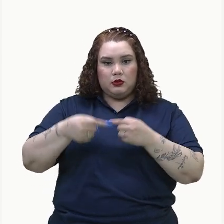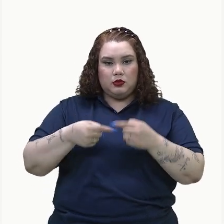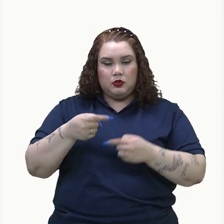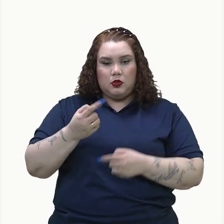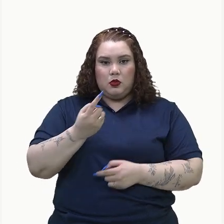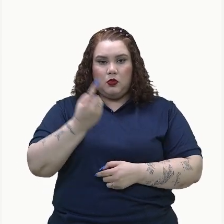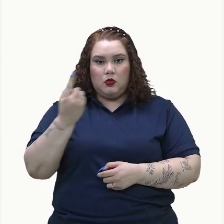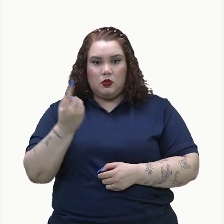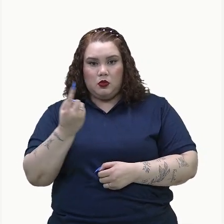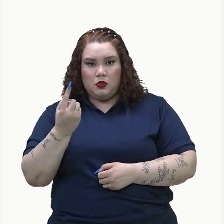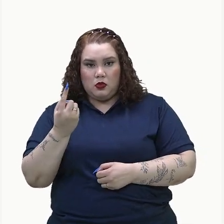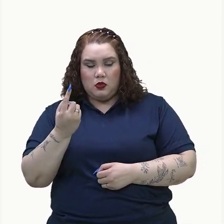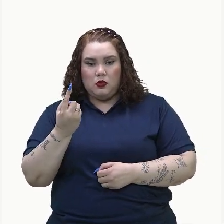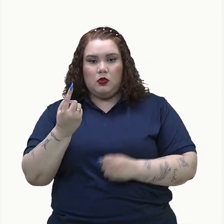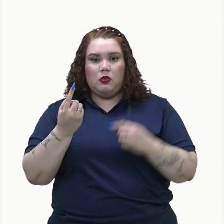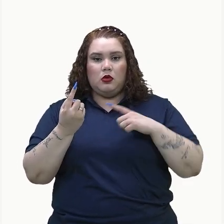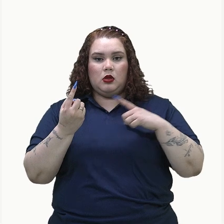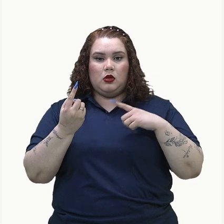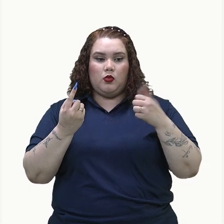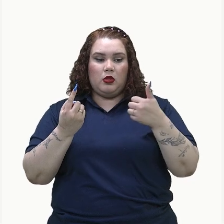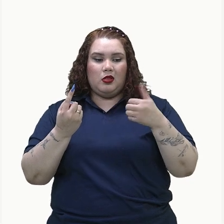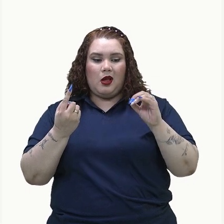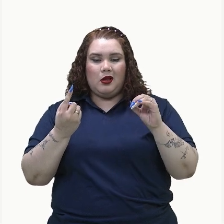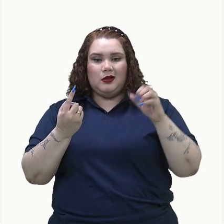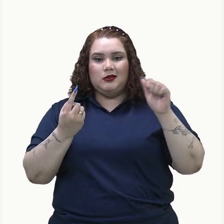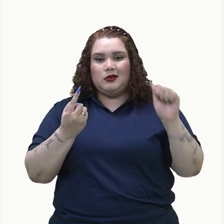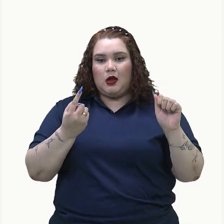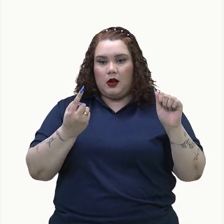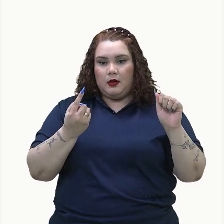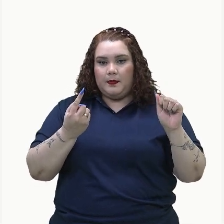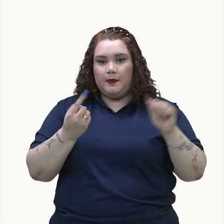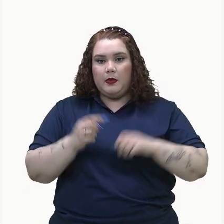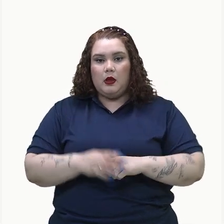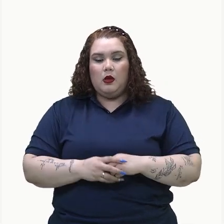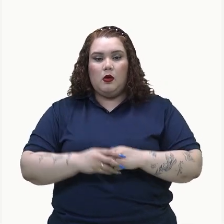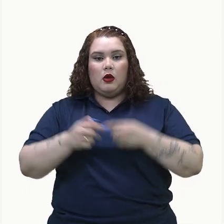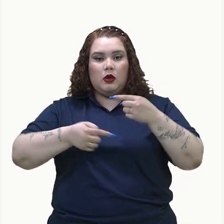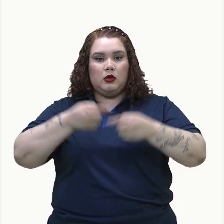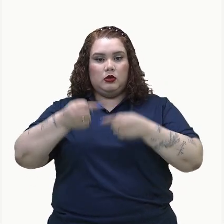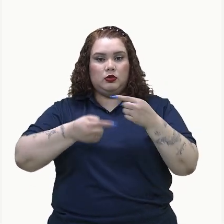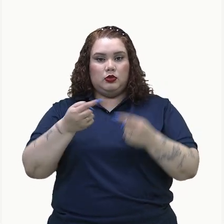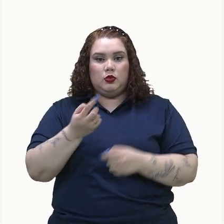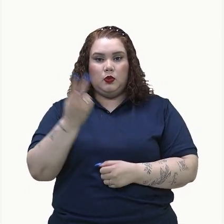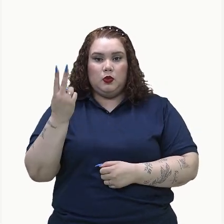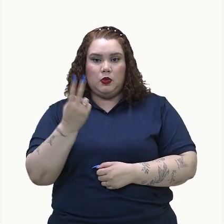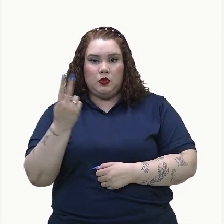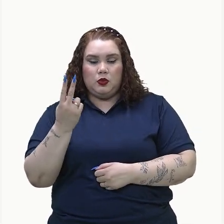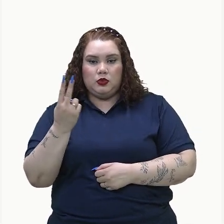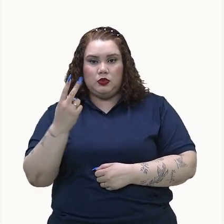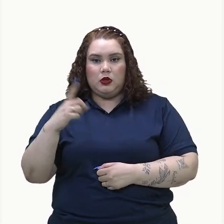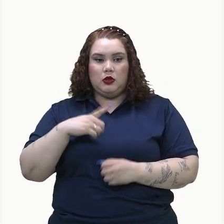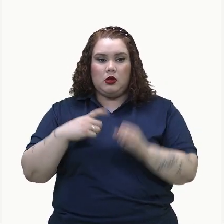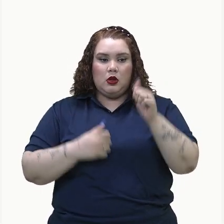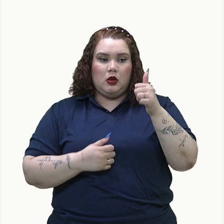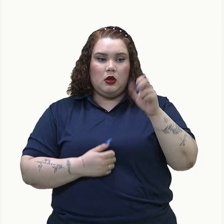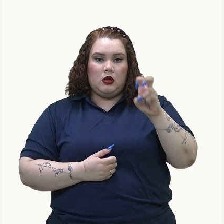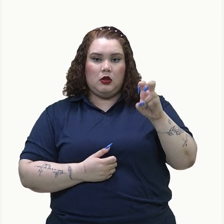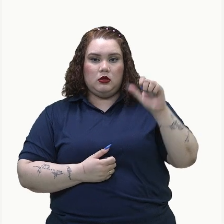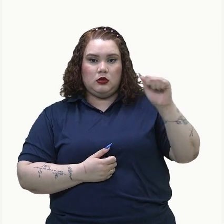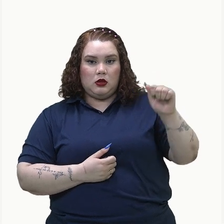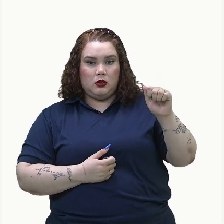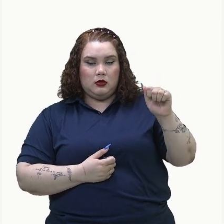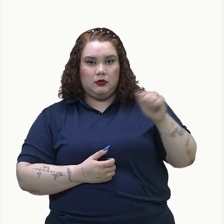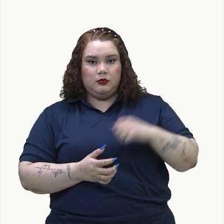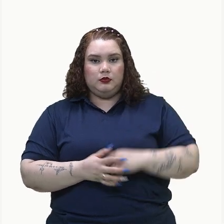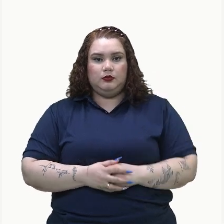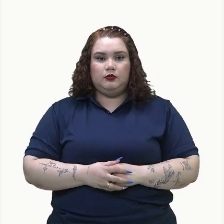1 passa uma corrente de 10 amperes, pelo resistor 2 passa uma corrente de 15 amperes, e pelo